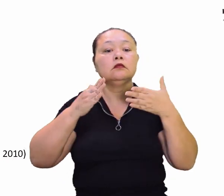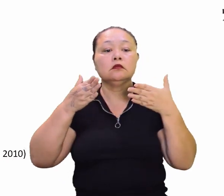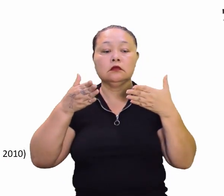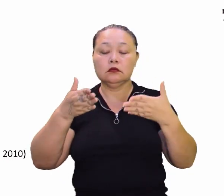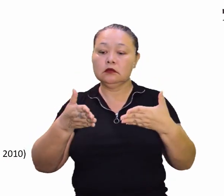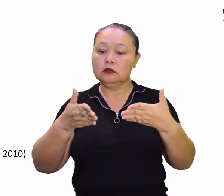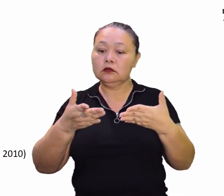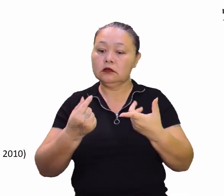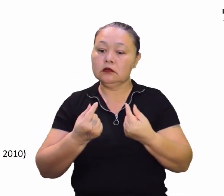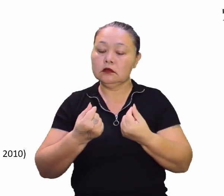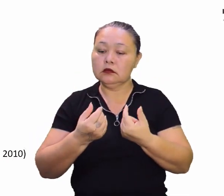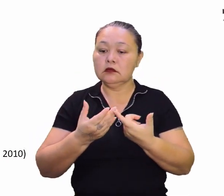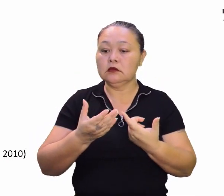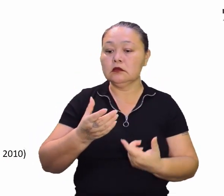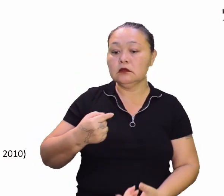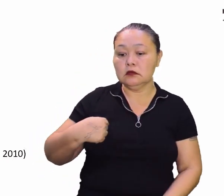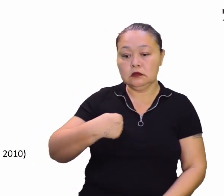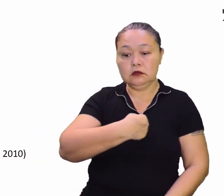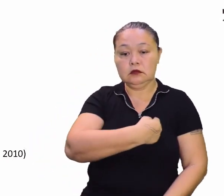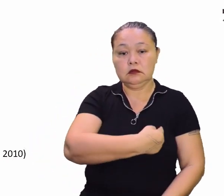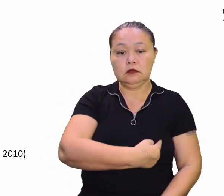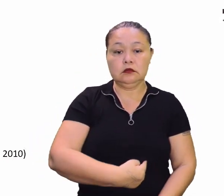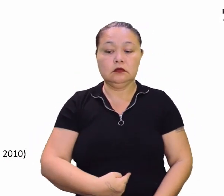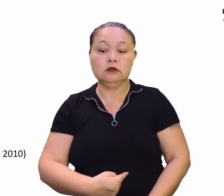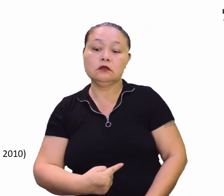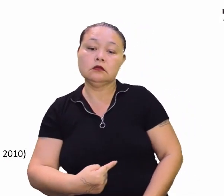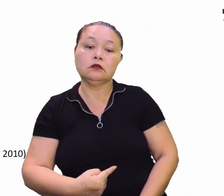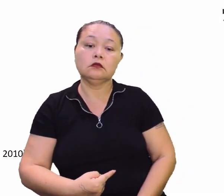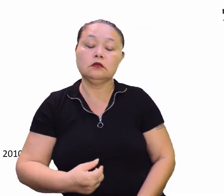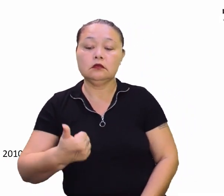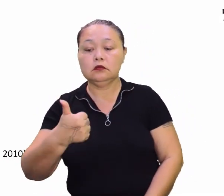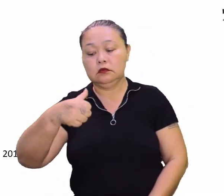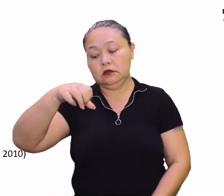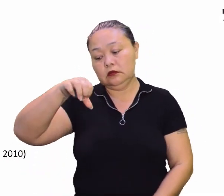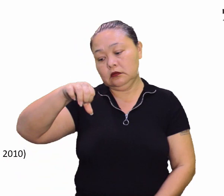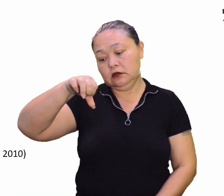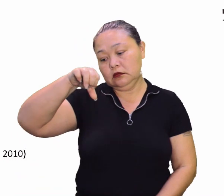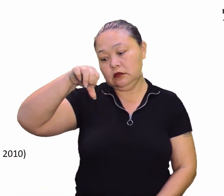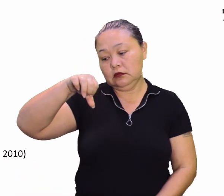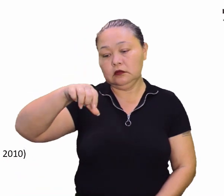Voltou para a administração chinesa em